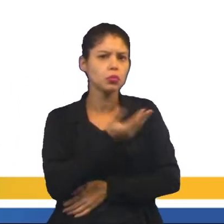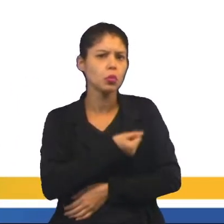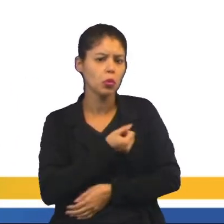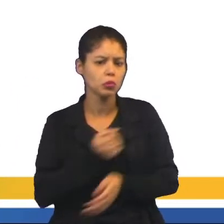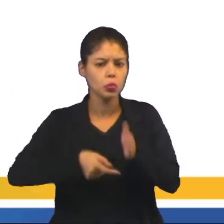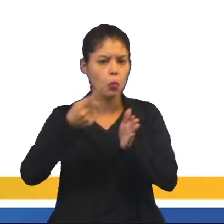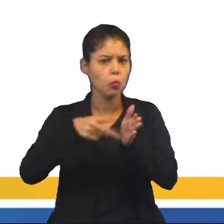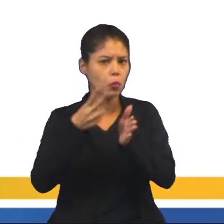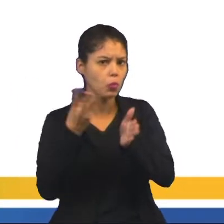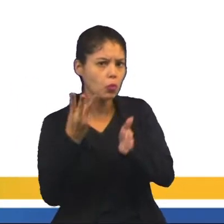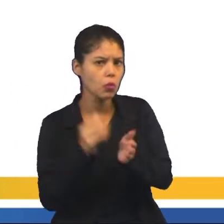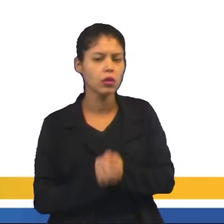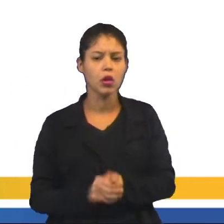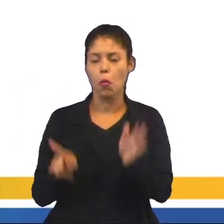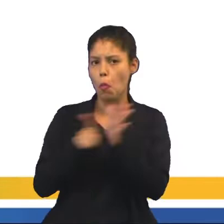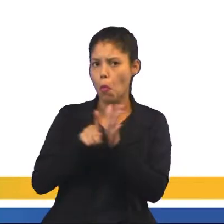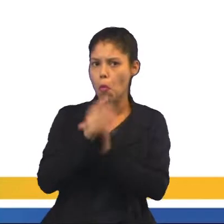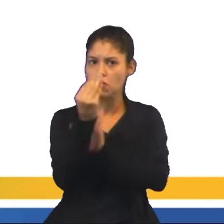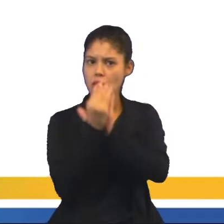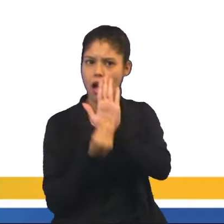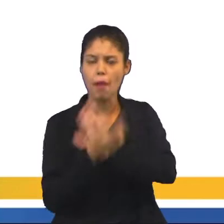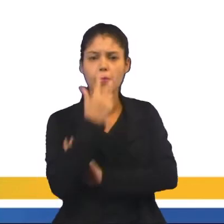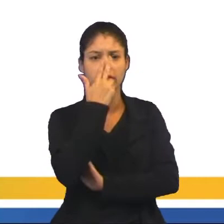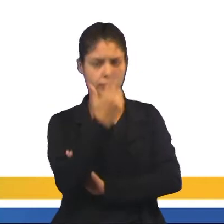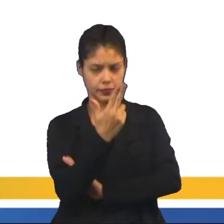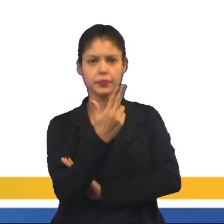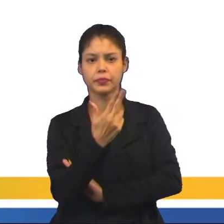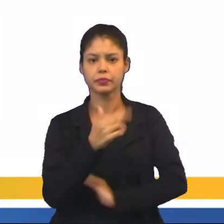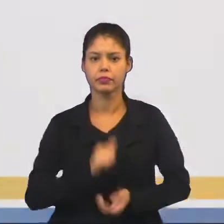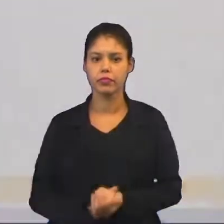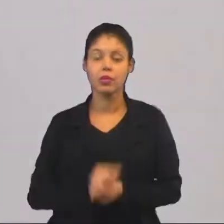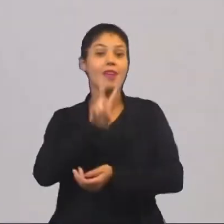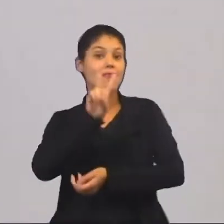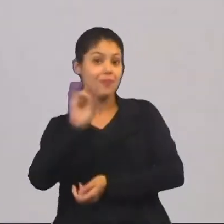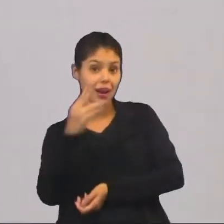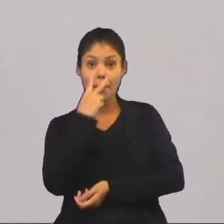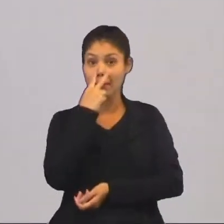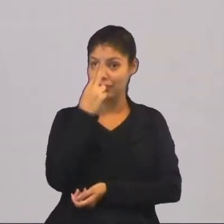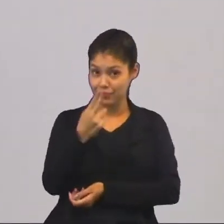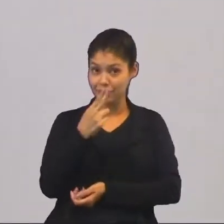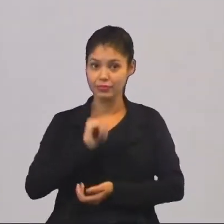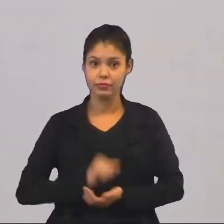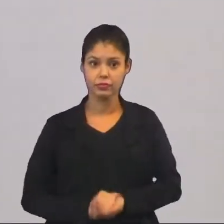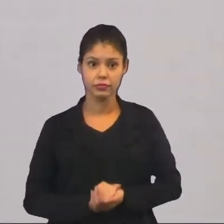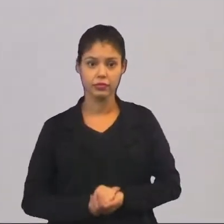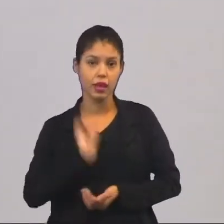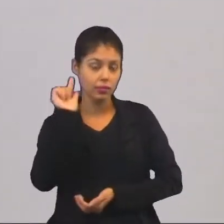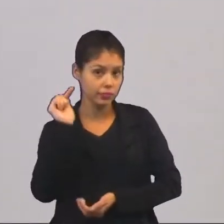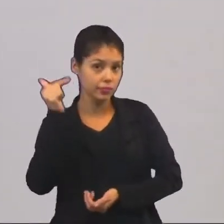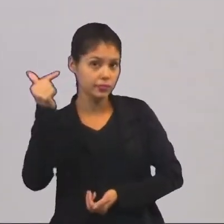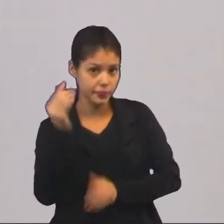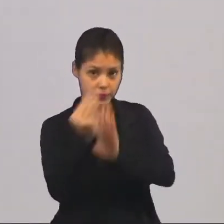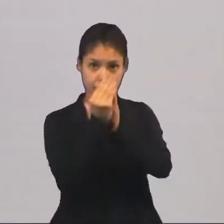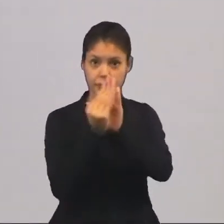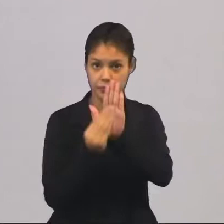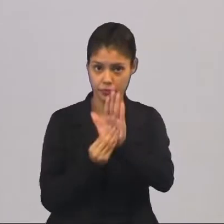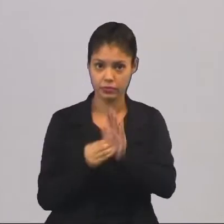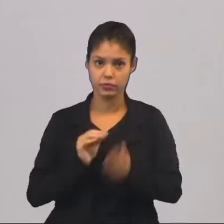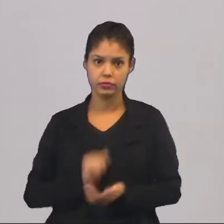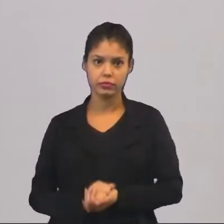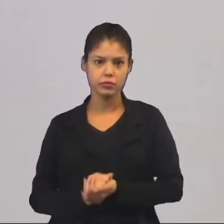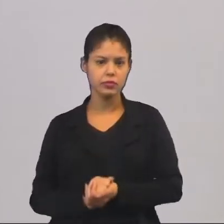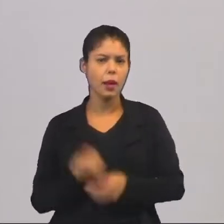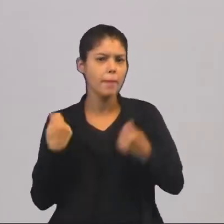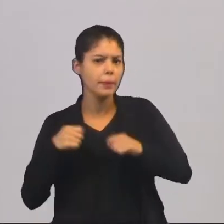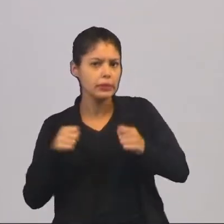de vezes de um dado que apareceu, tá? Que ele vai aparecer naquela coleta. Então, a gente